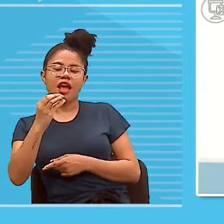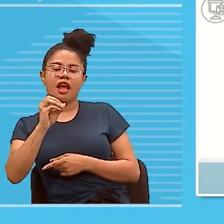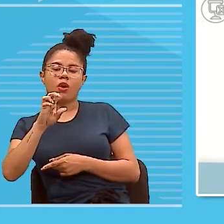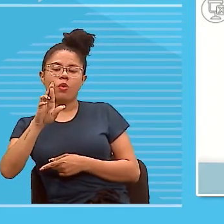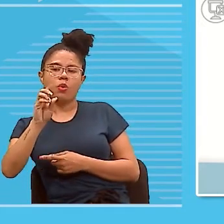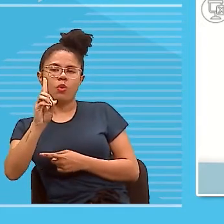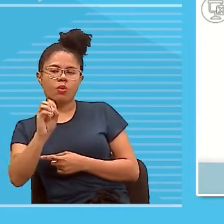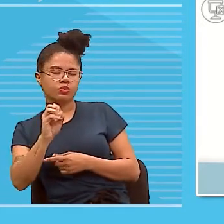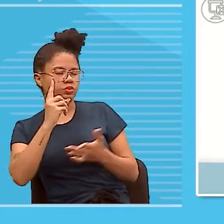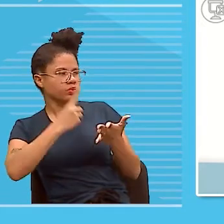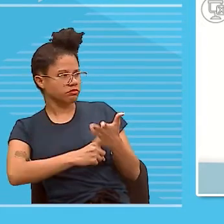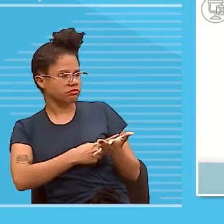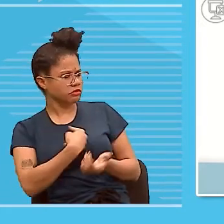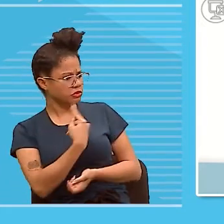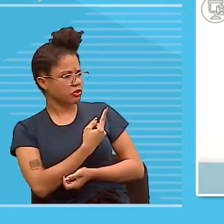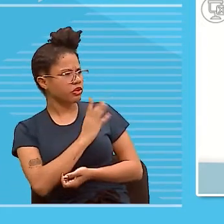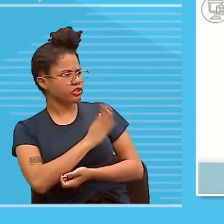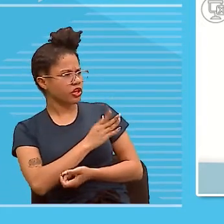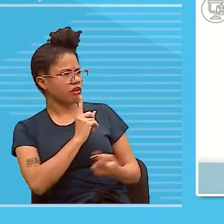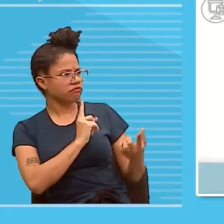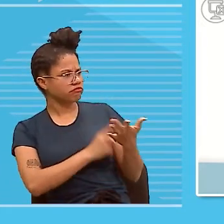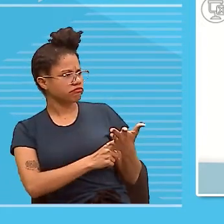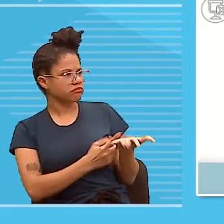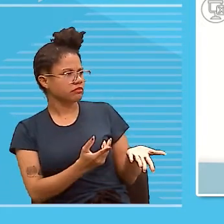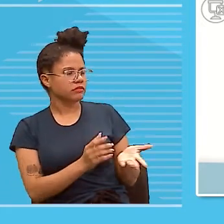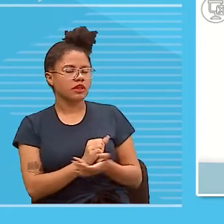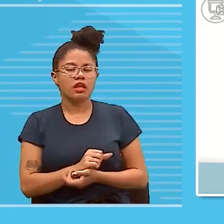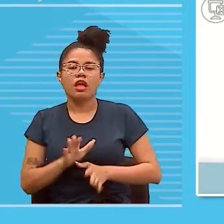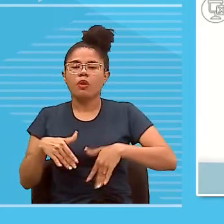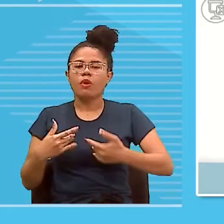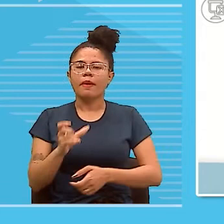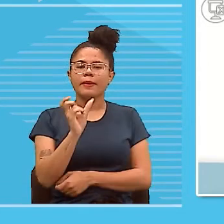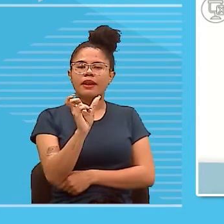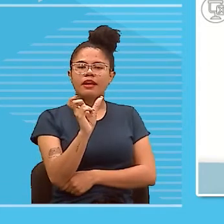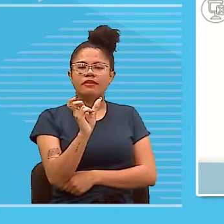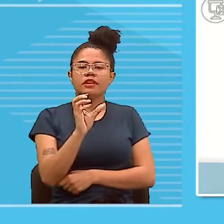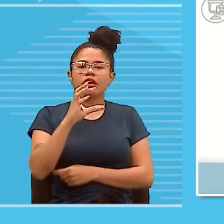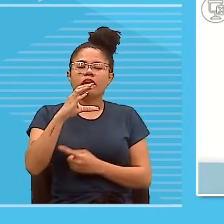Pois é a conformativa é esse acordo